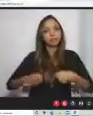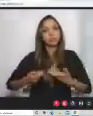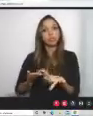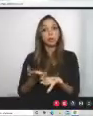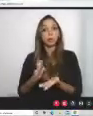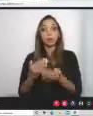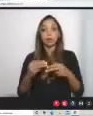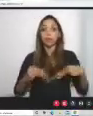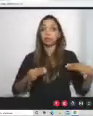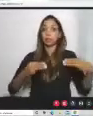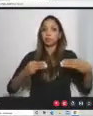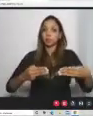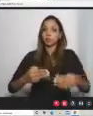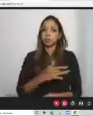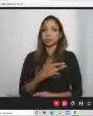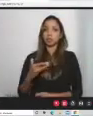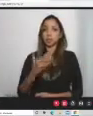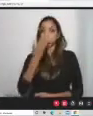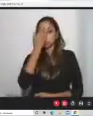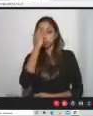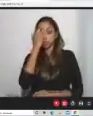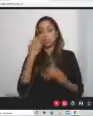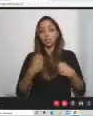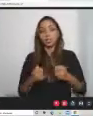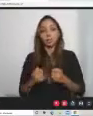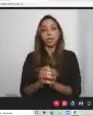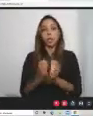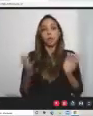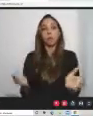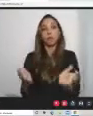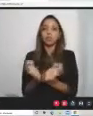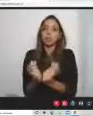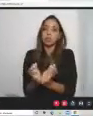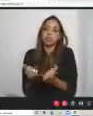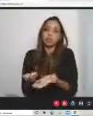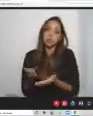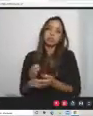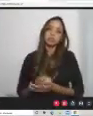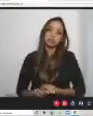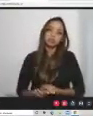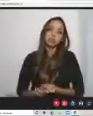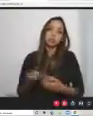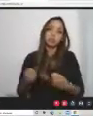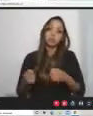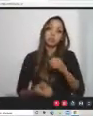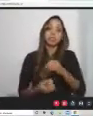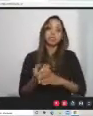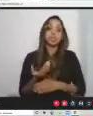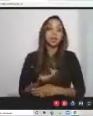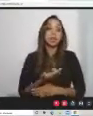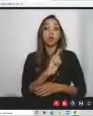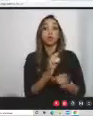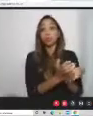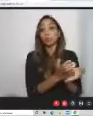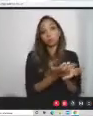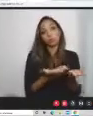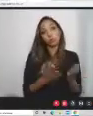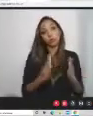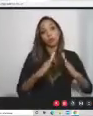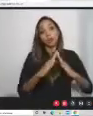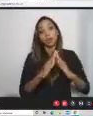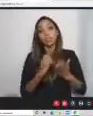que precisa-se realmente ampliar a equipe, né, ter uma outra equipe, uma casa de apoio, ou seja, da forma que